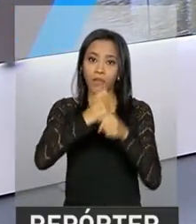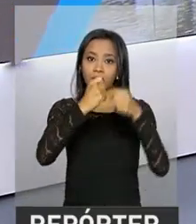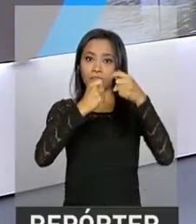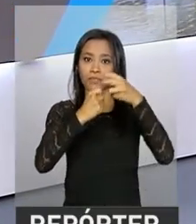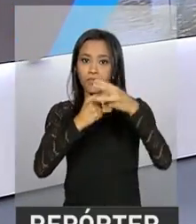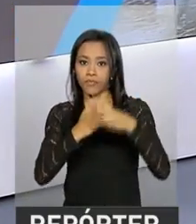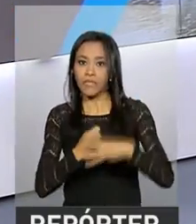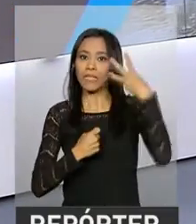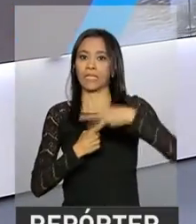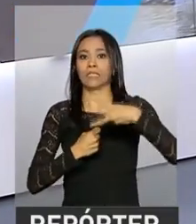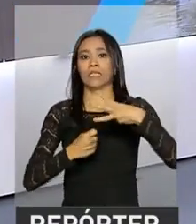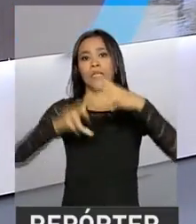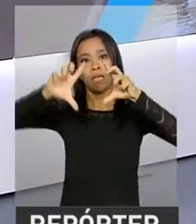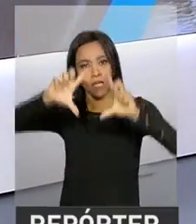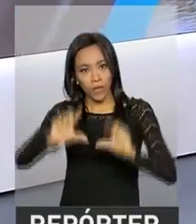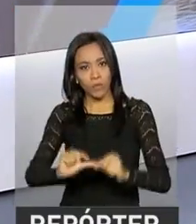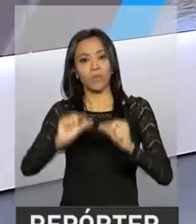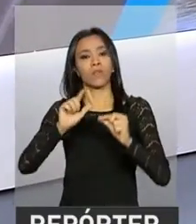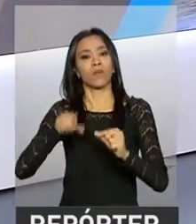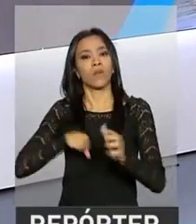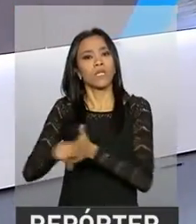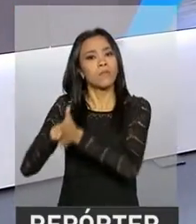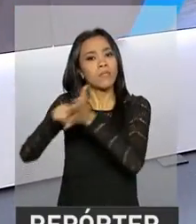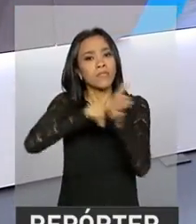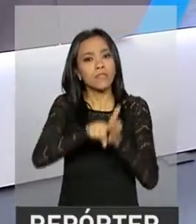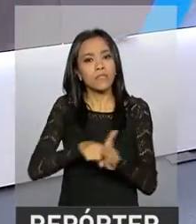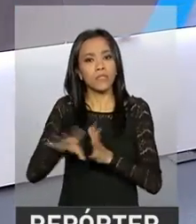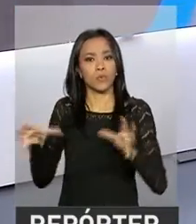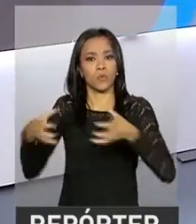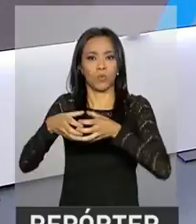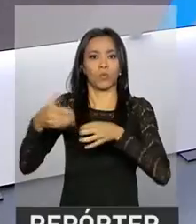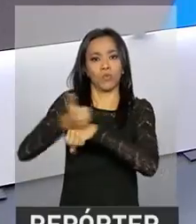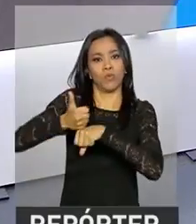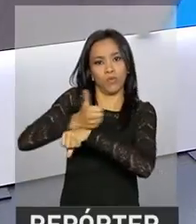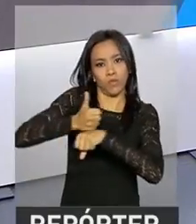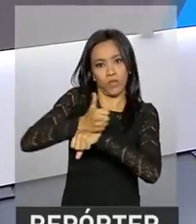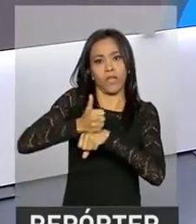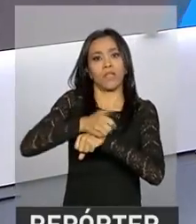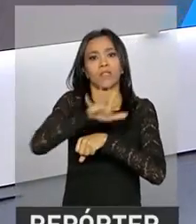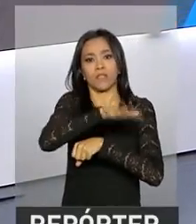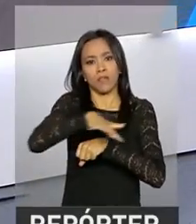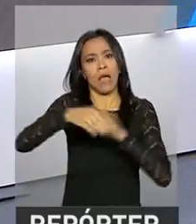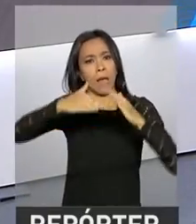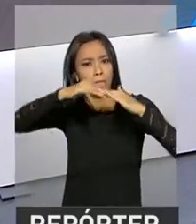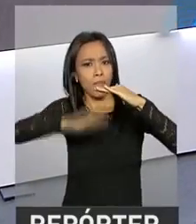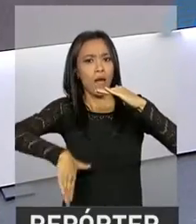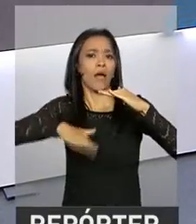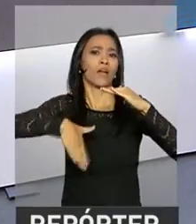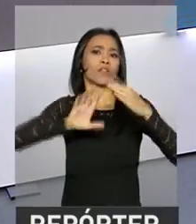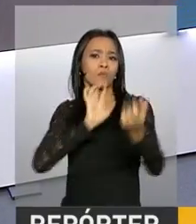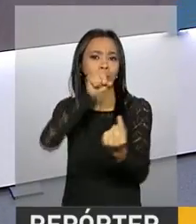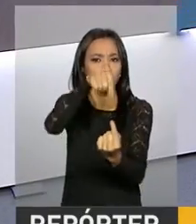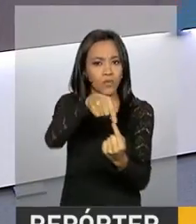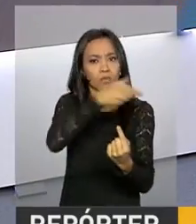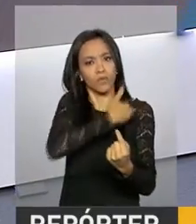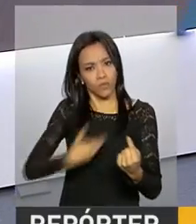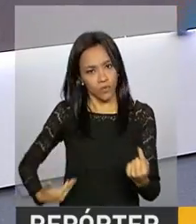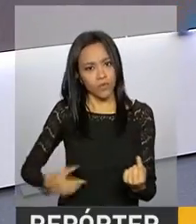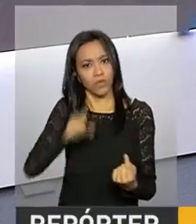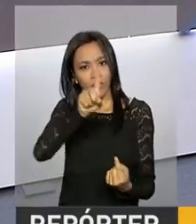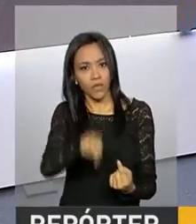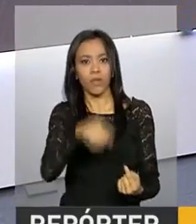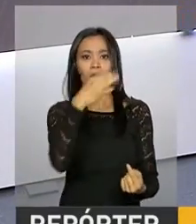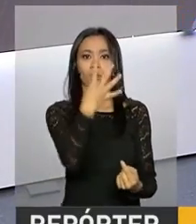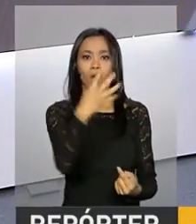prevista pelos especialistas do índice de inflação bem abaixo do centro da meta que é de